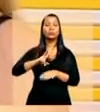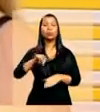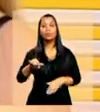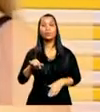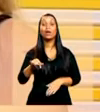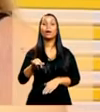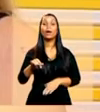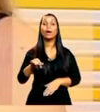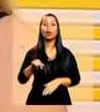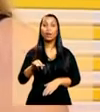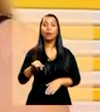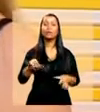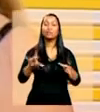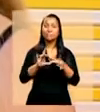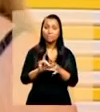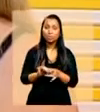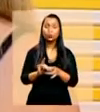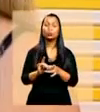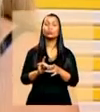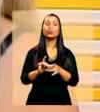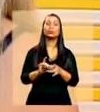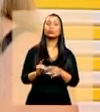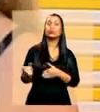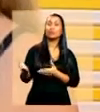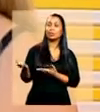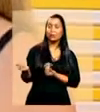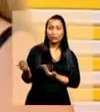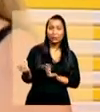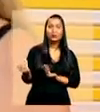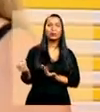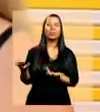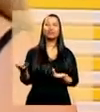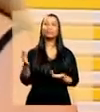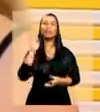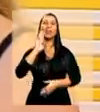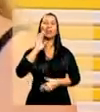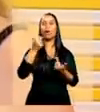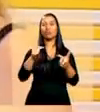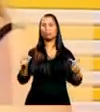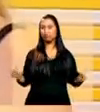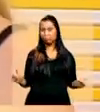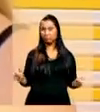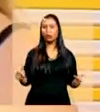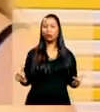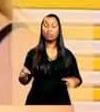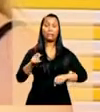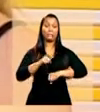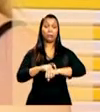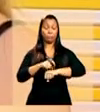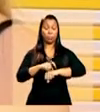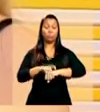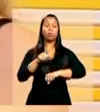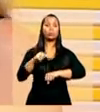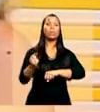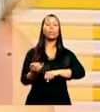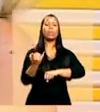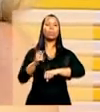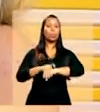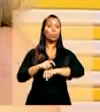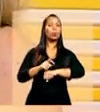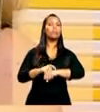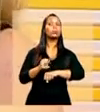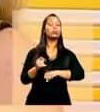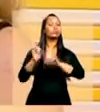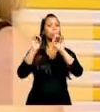e aí ele vai causando esse sufocamento nesse adolescente, e isso não é legal. Né? Esse momento é um momento que